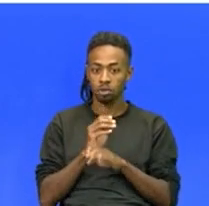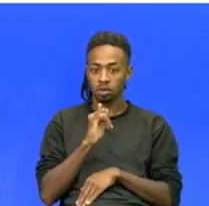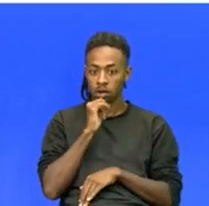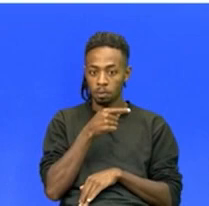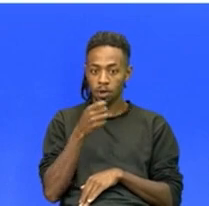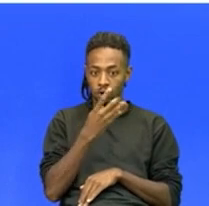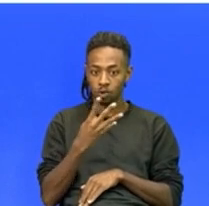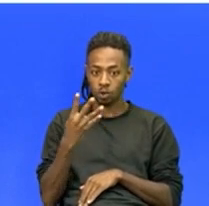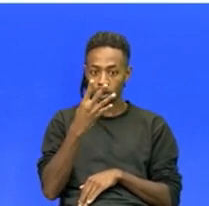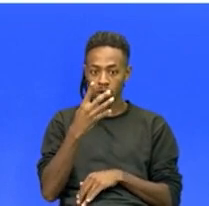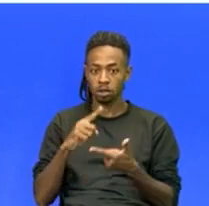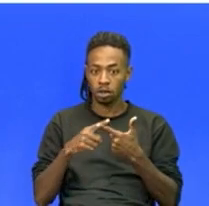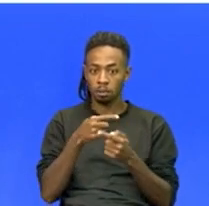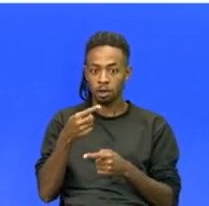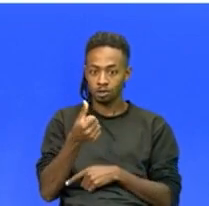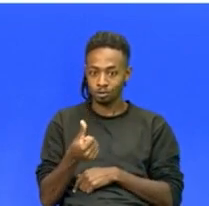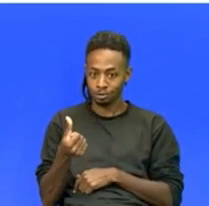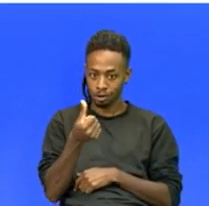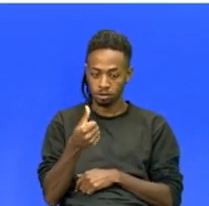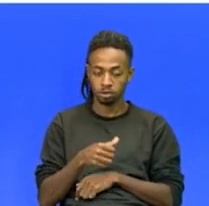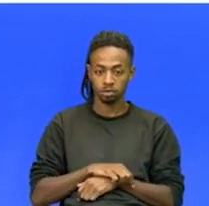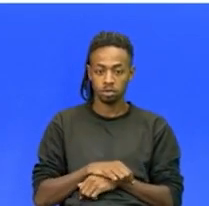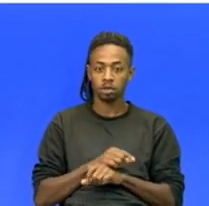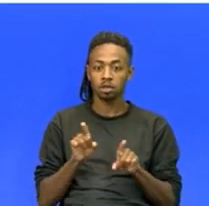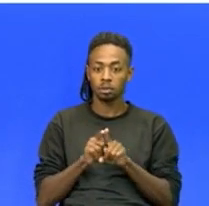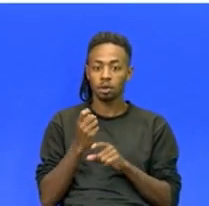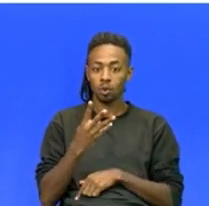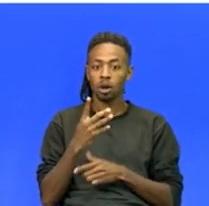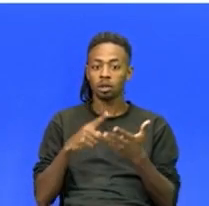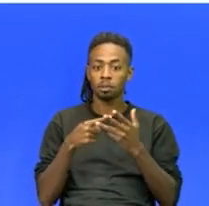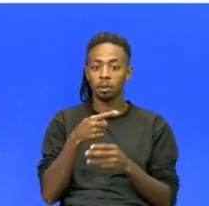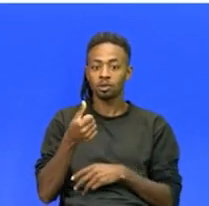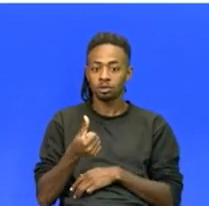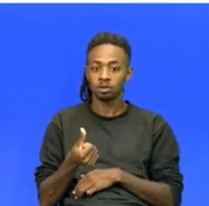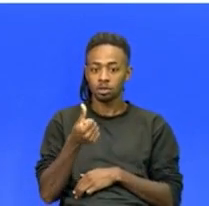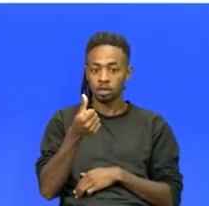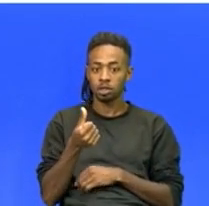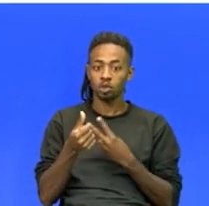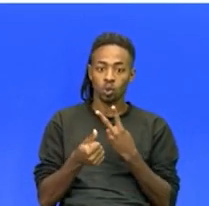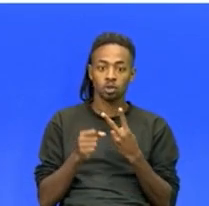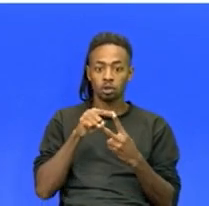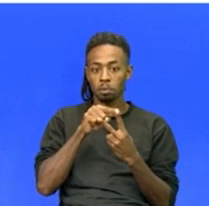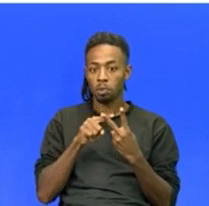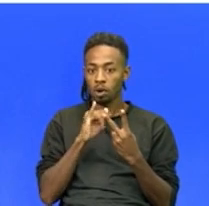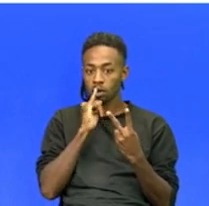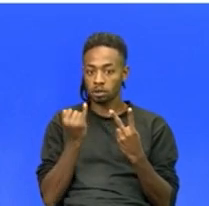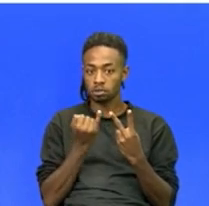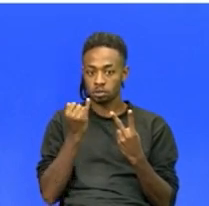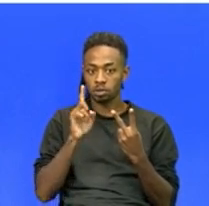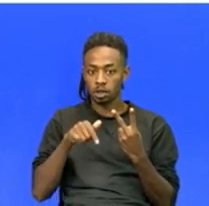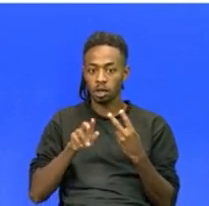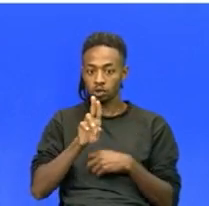menos 4 e menos 6, e 4 e menos 6. Então, são 2 pontos críticos aqui.